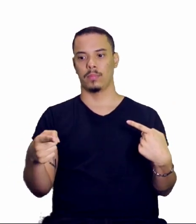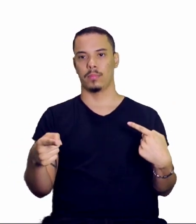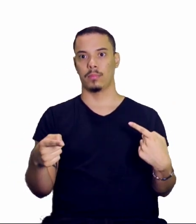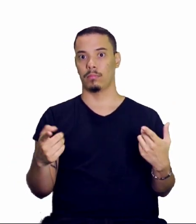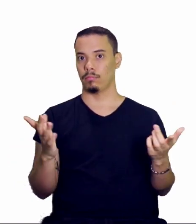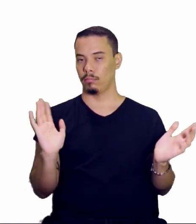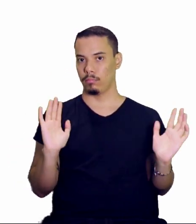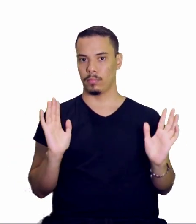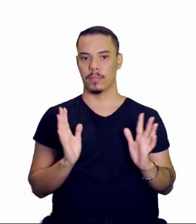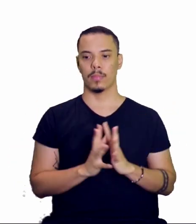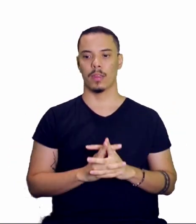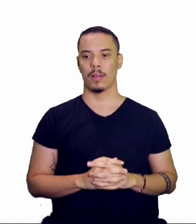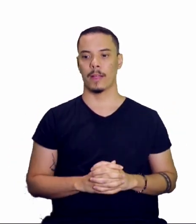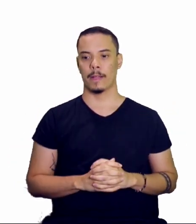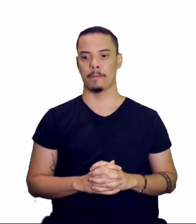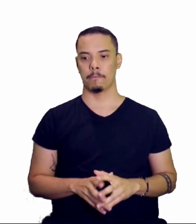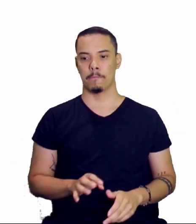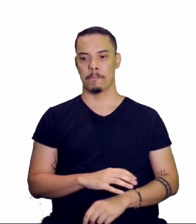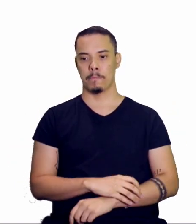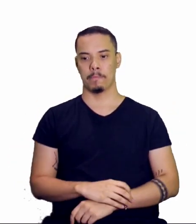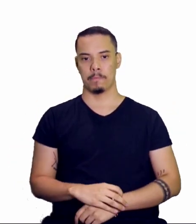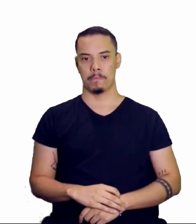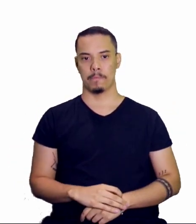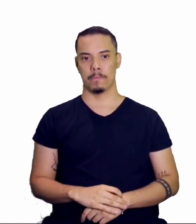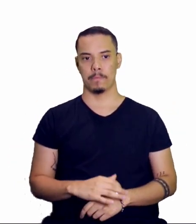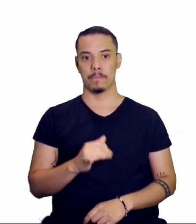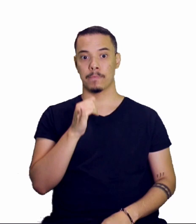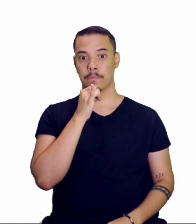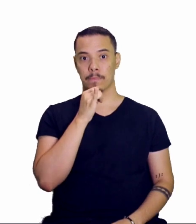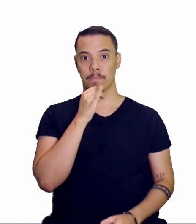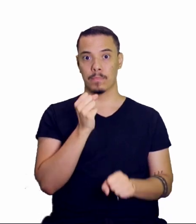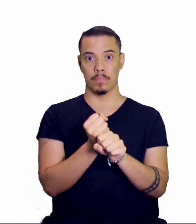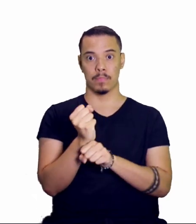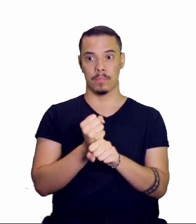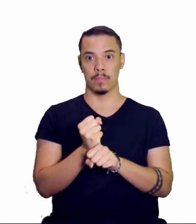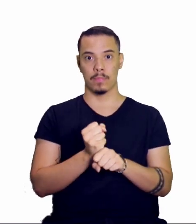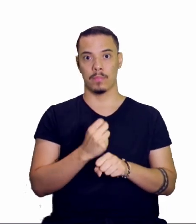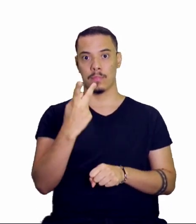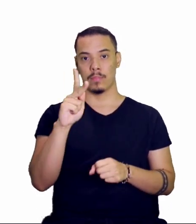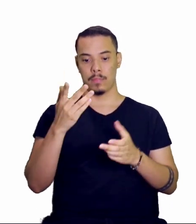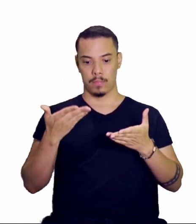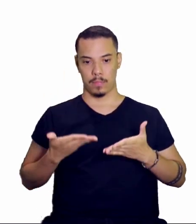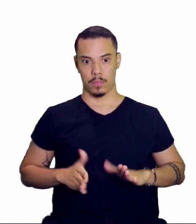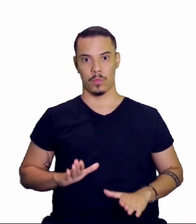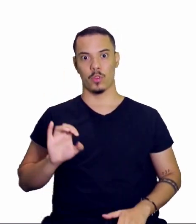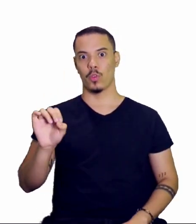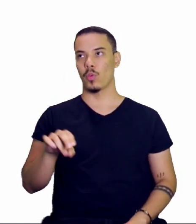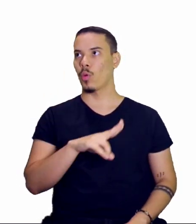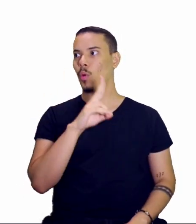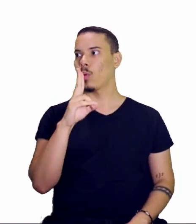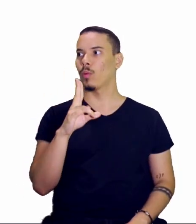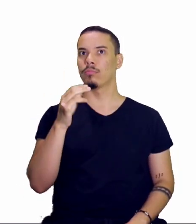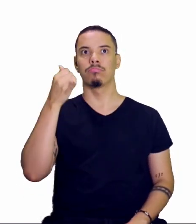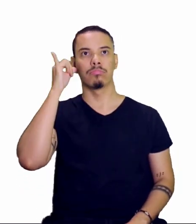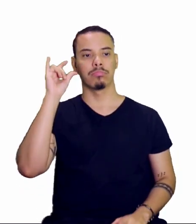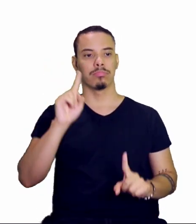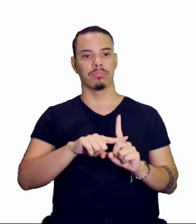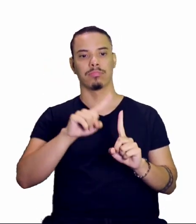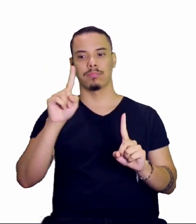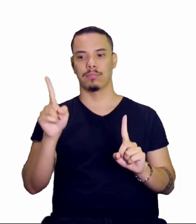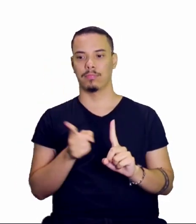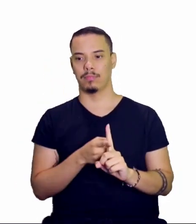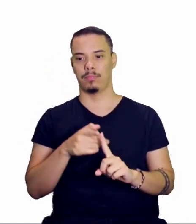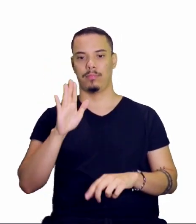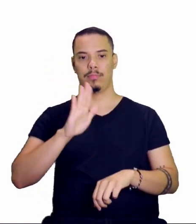isso. Ó, se né? eu quiser ali colocar, por exemplo, o ano, você coloca o ano do seu Gestação nascimento, de né? uma vaca, por exemplo, é um tempo,